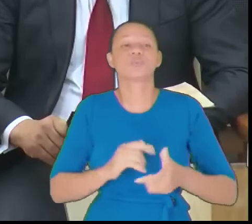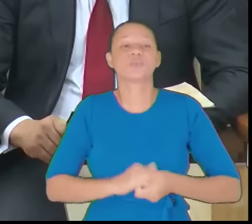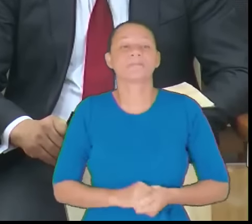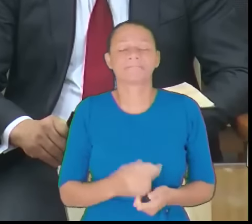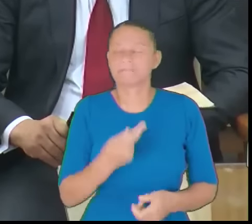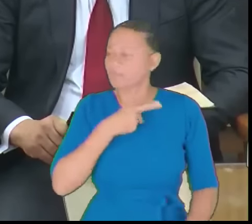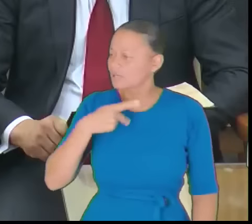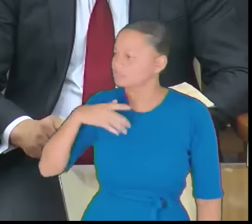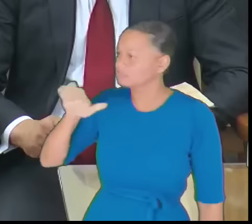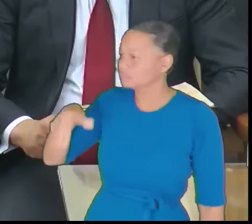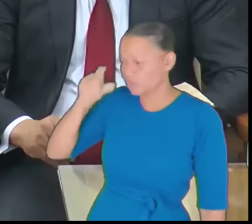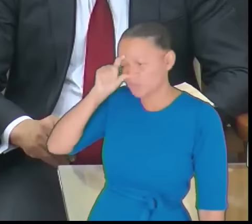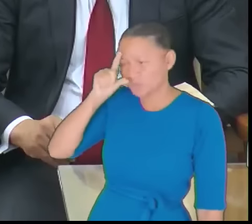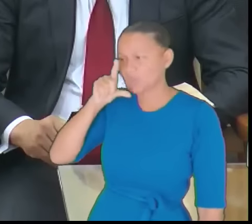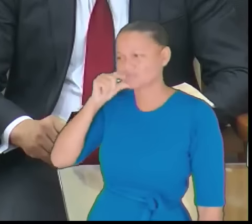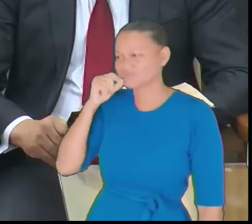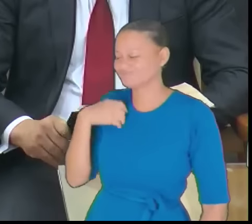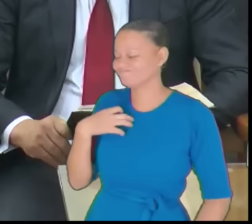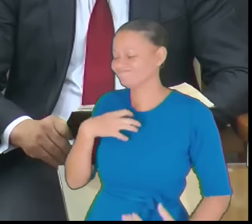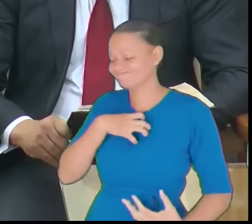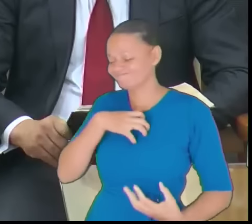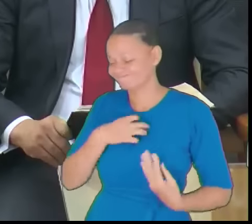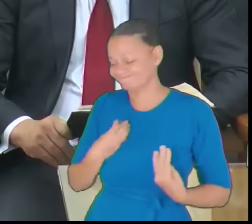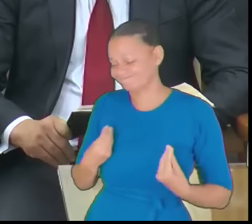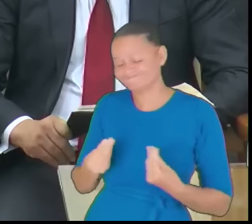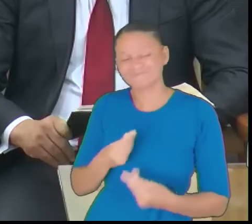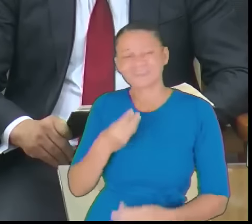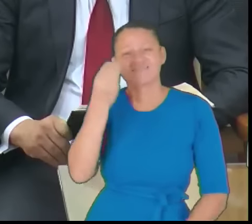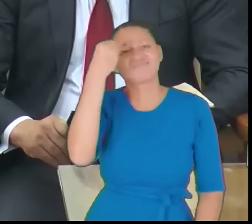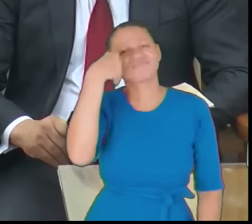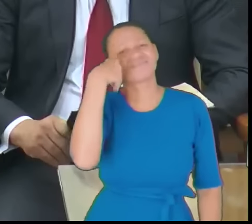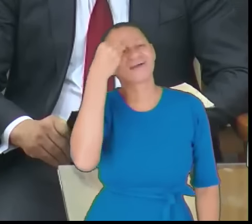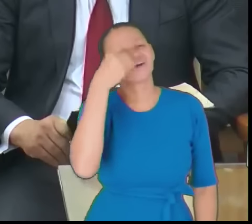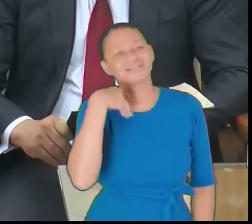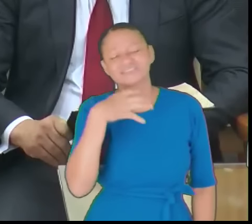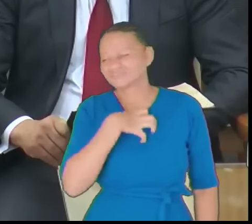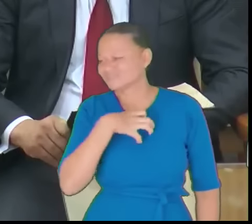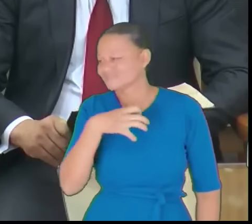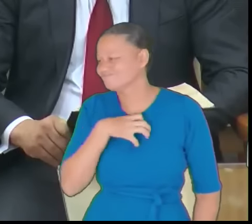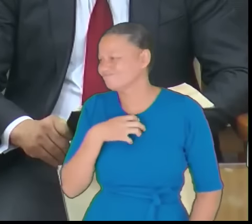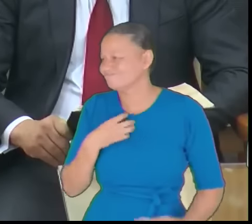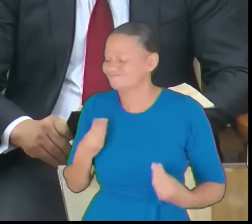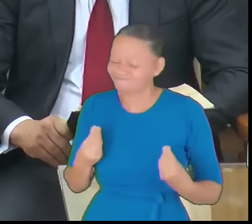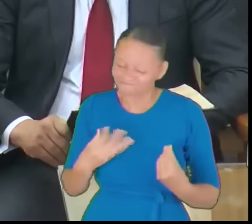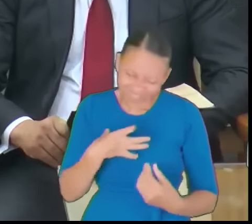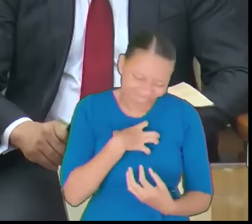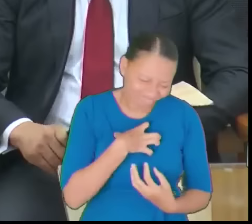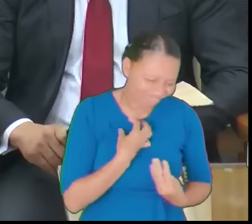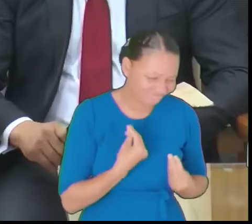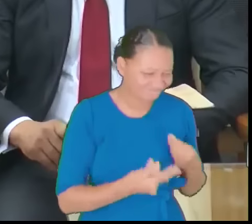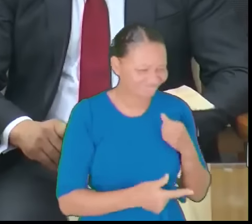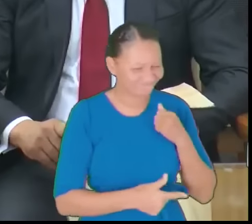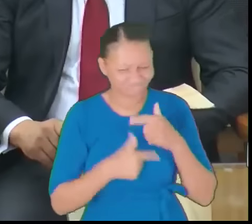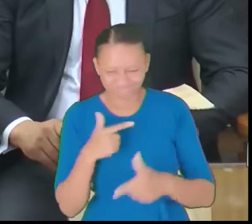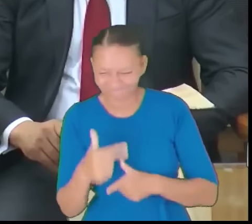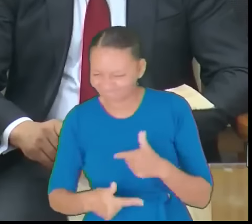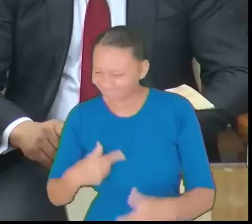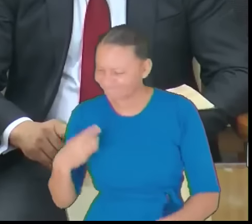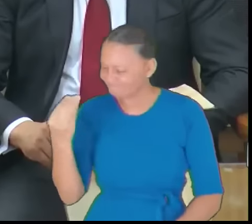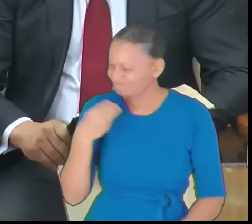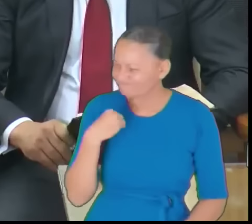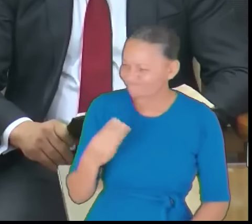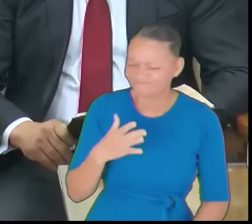Pastor Oswaldo, eu não estou me sentindo assim. Eu estou me sentindo tão fraco. Eu estou me sentindo tão abatido. Meu trabalho está tão fraco.